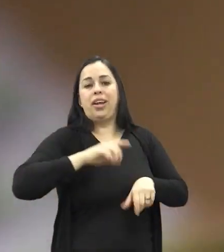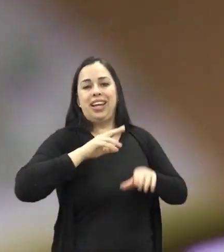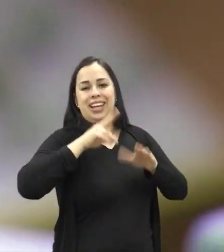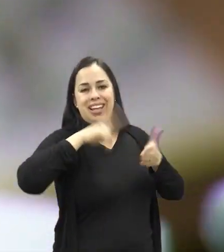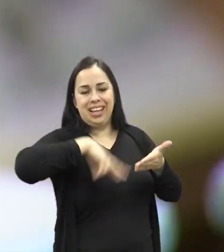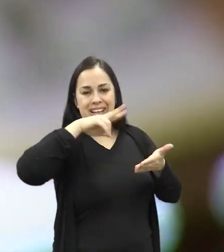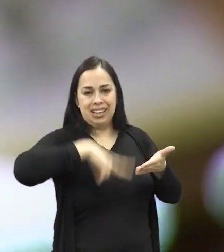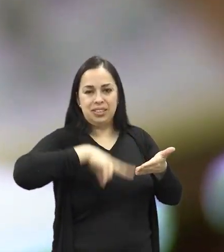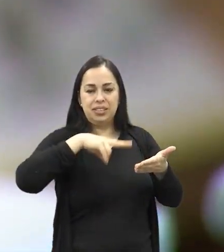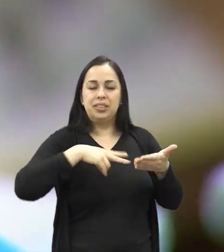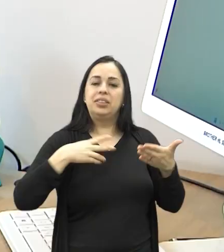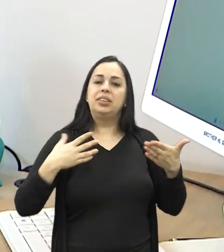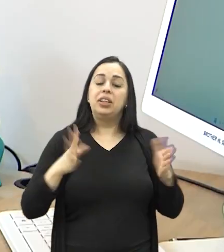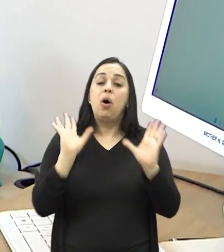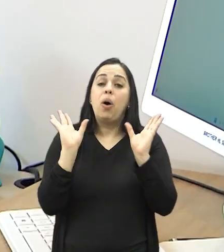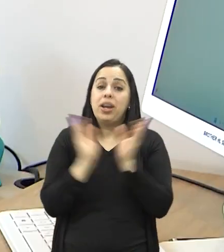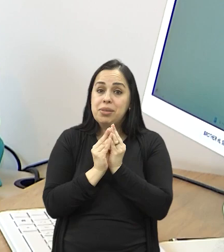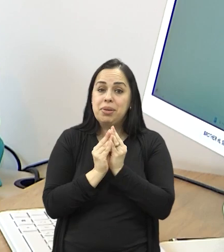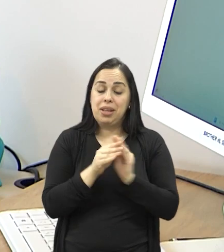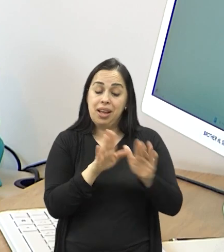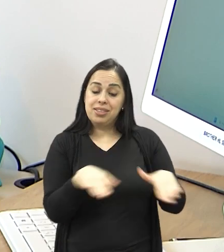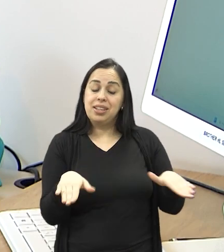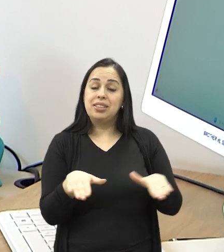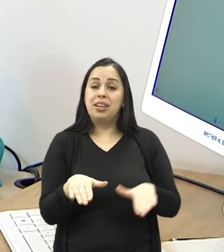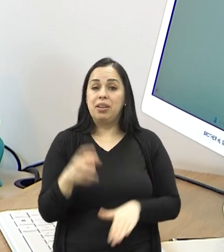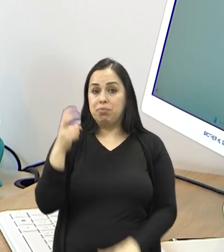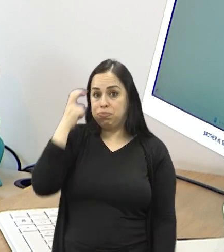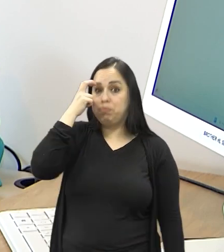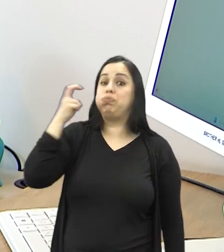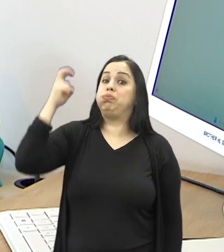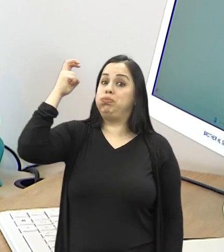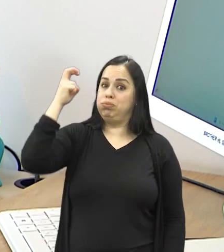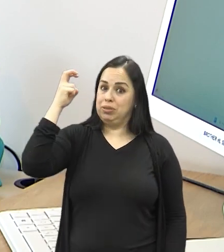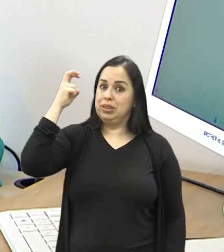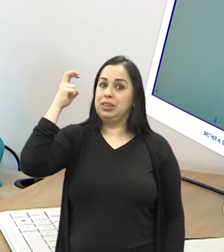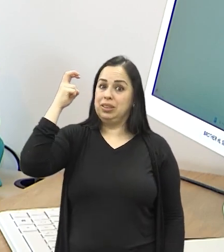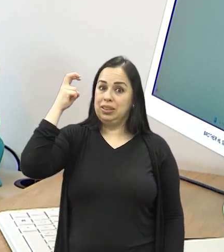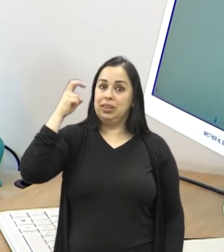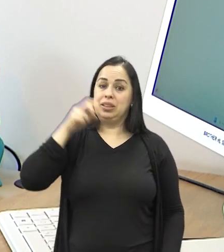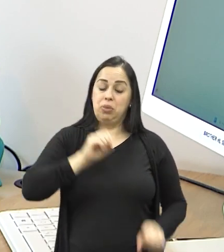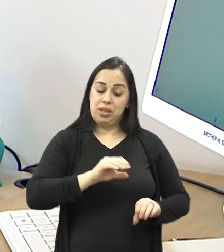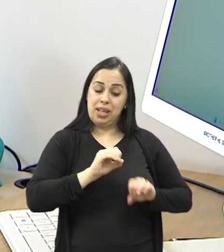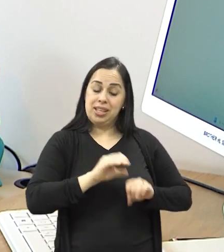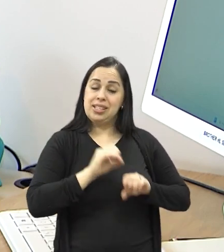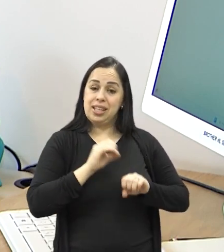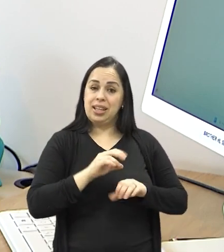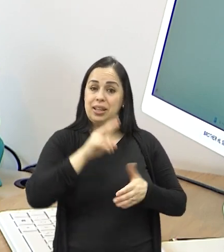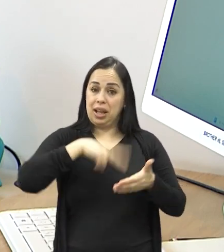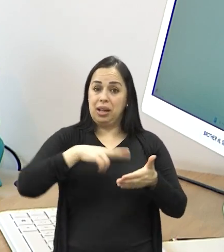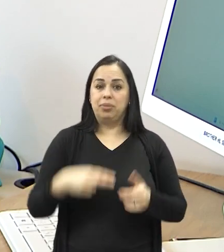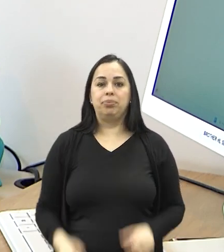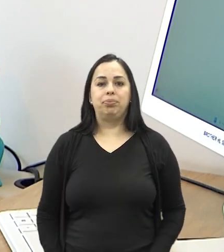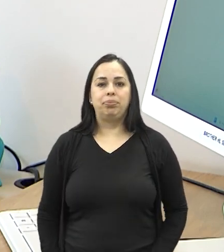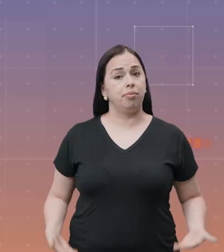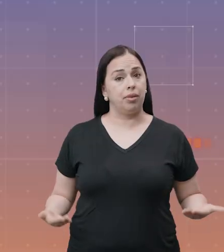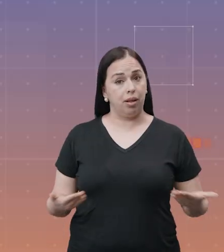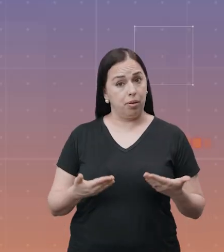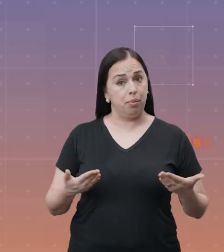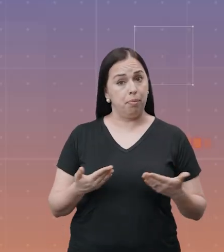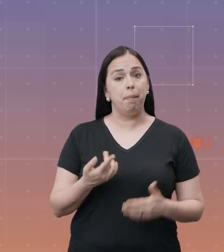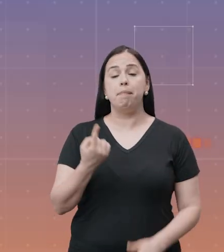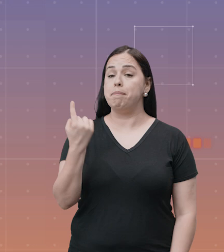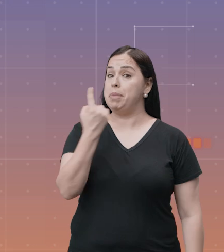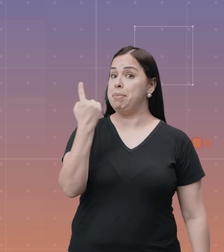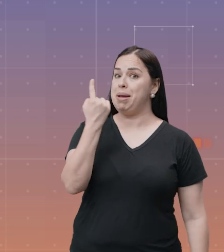leitura. Ou seja, resumindo, a criança fica mais inteligente quando você lê, quando você ensina a criança a ler.